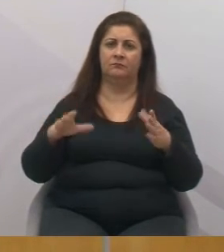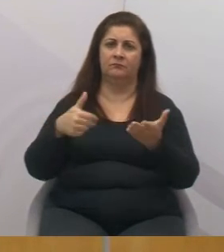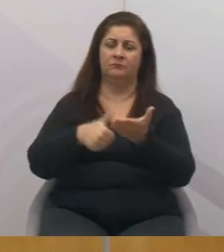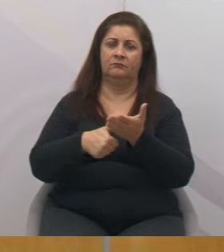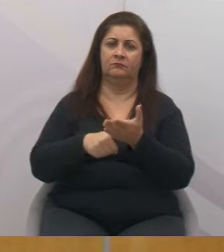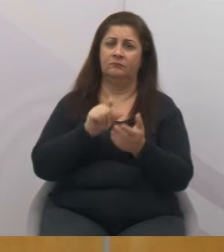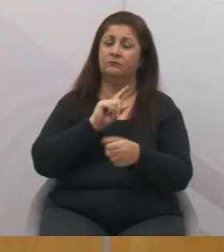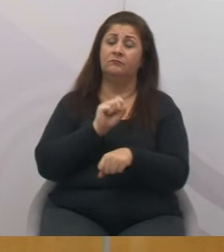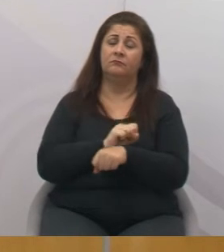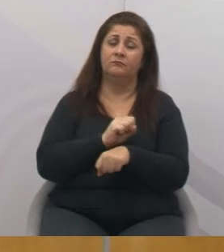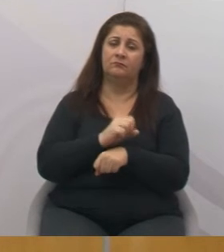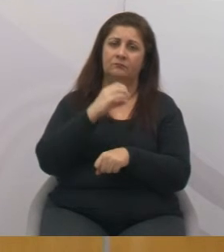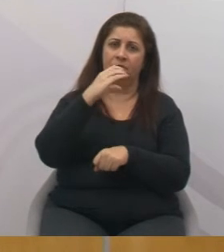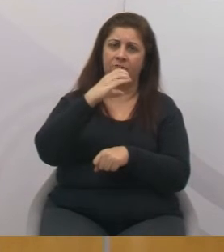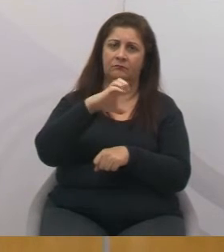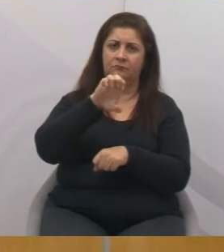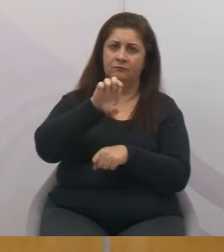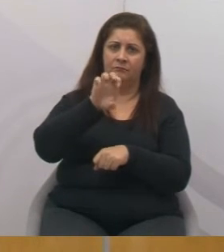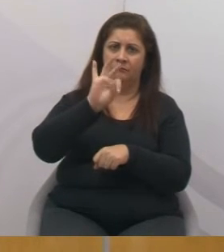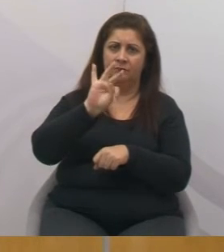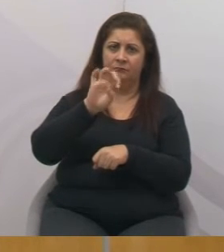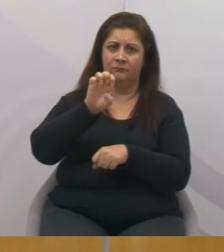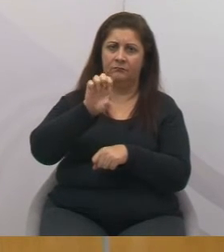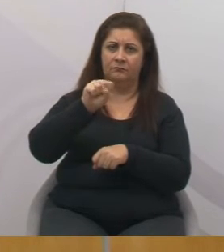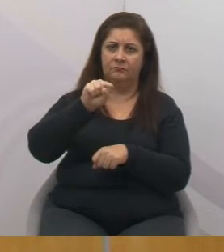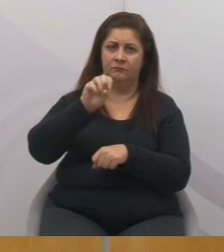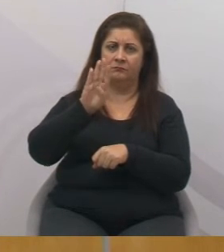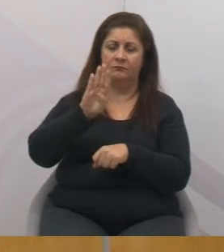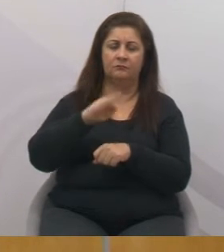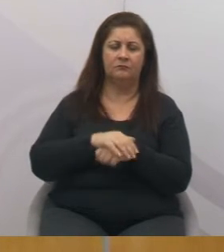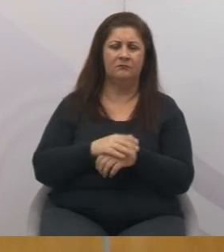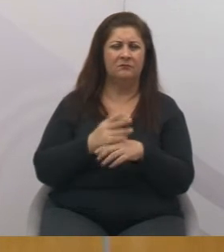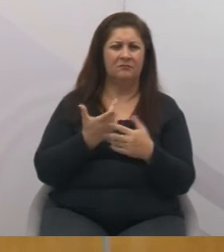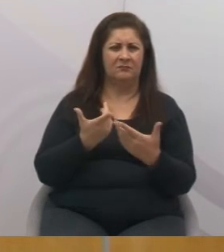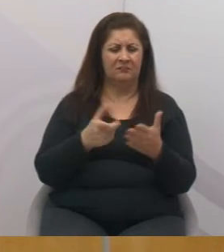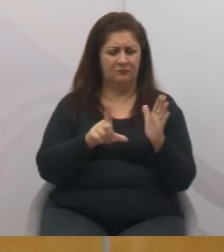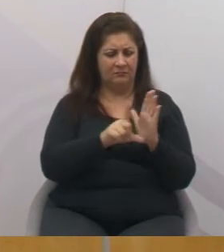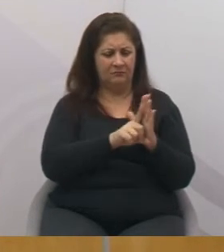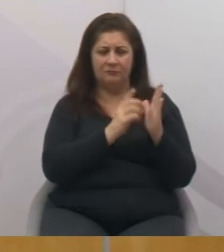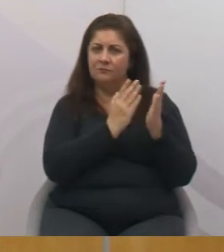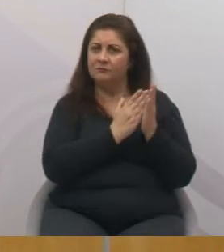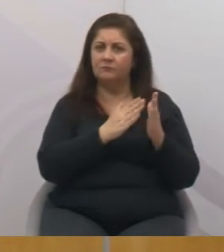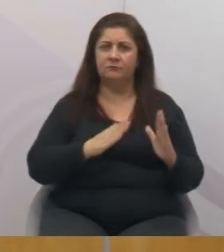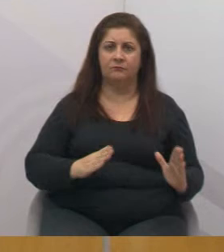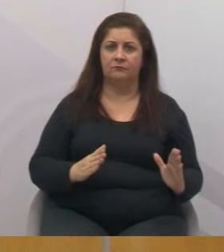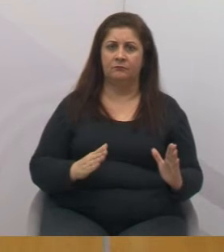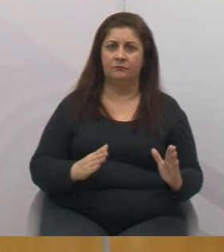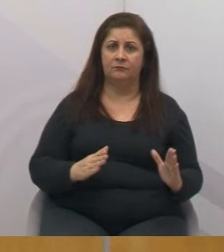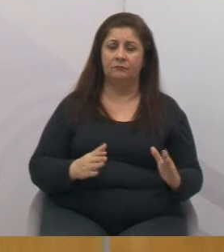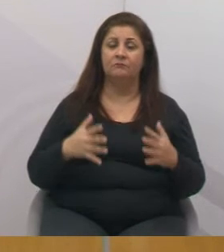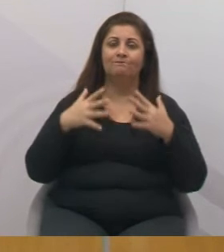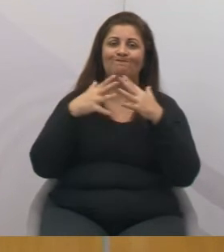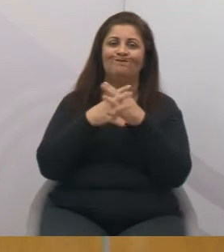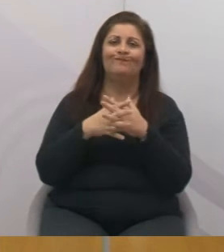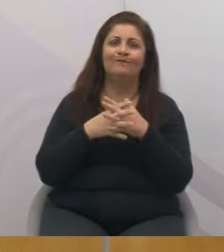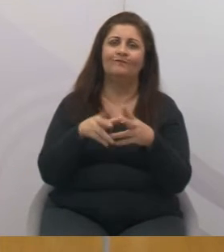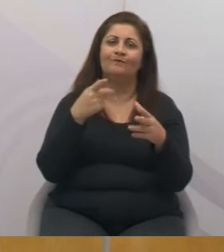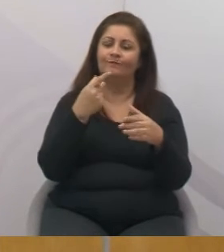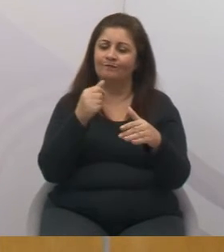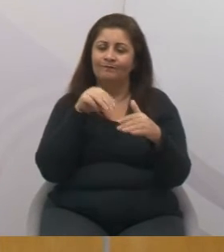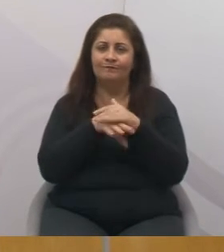CETESB. 2 anos parado. Do mesmo jeito que prejudicam os investimentos no município,